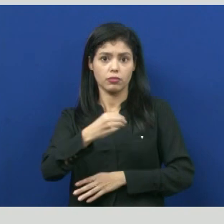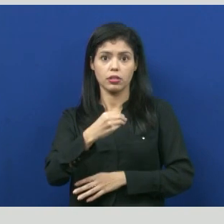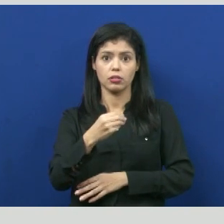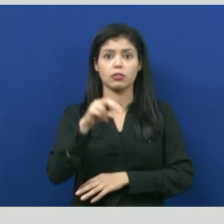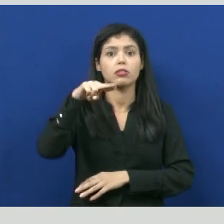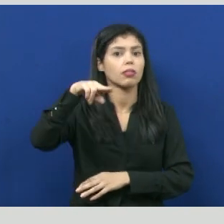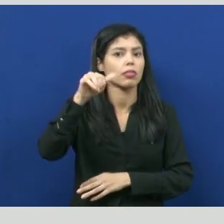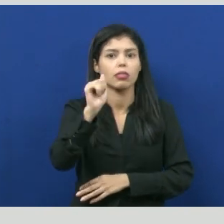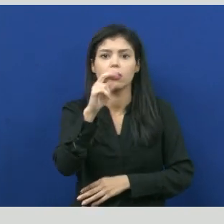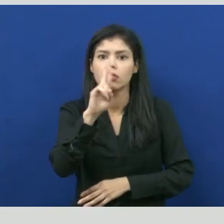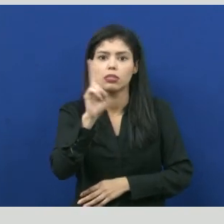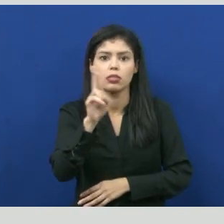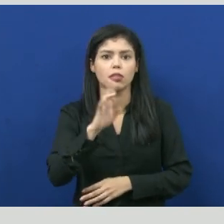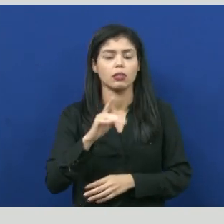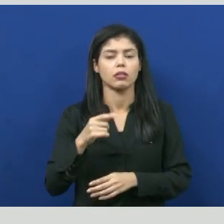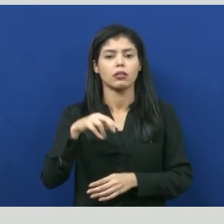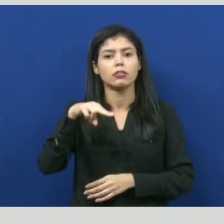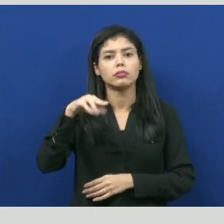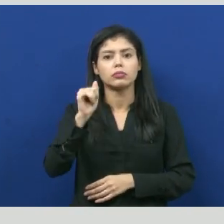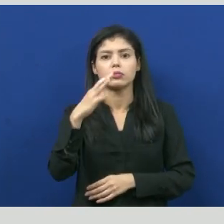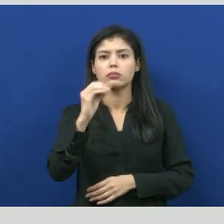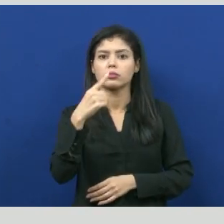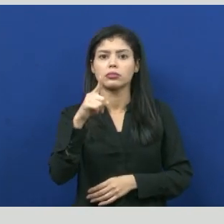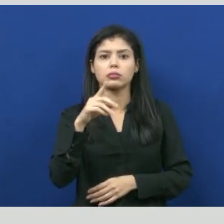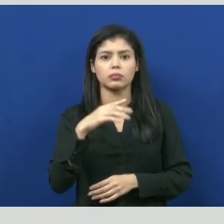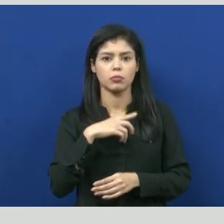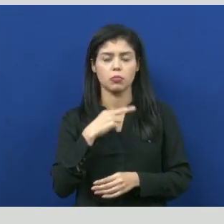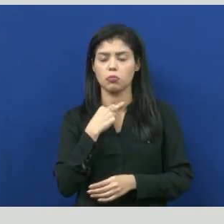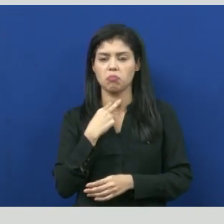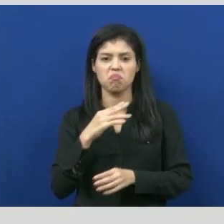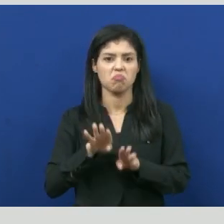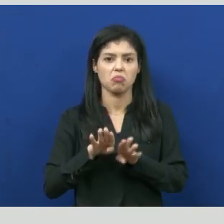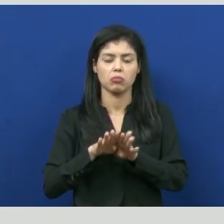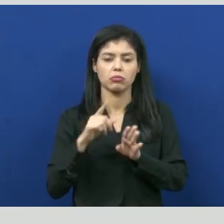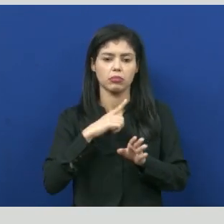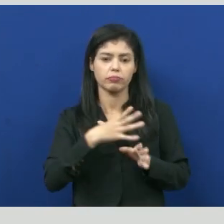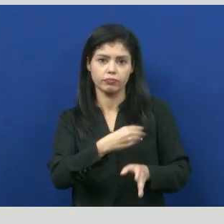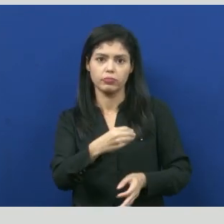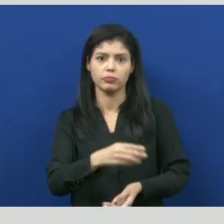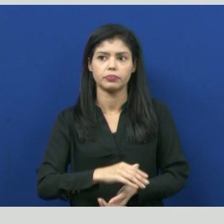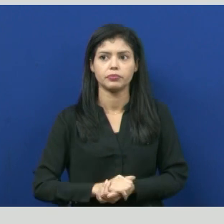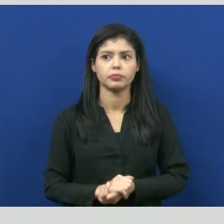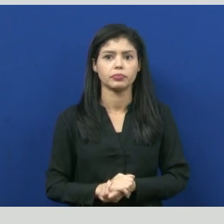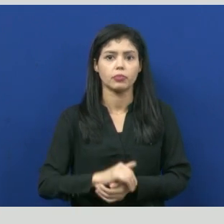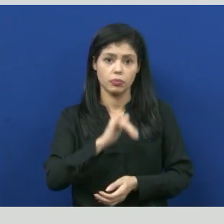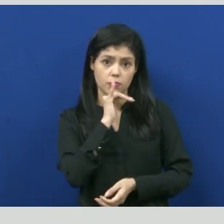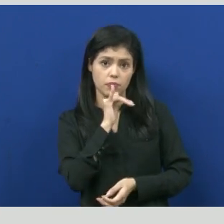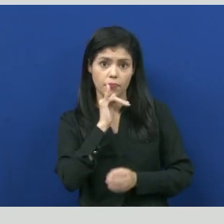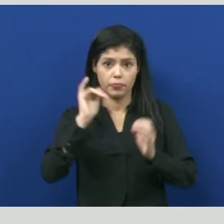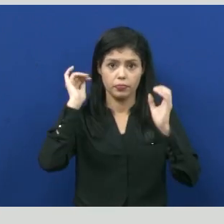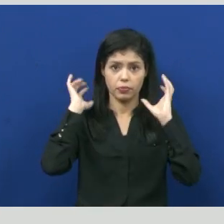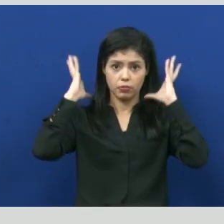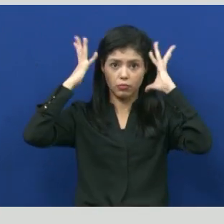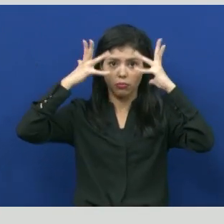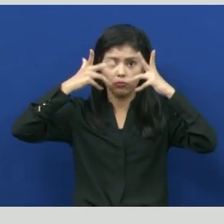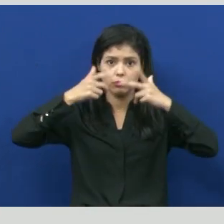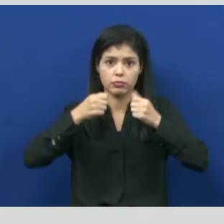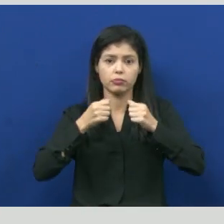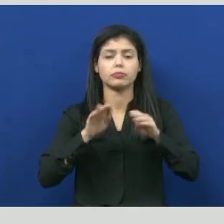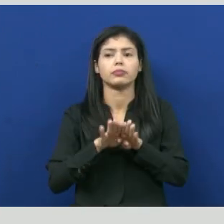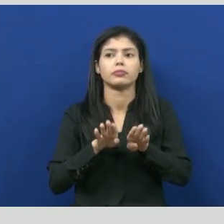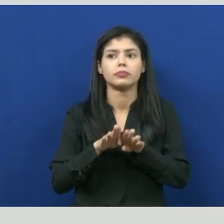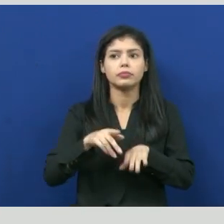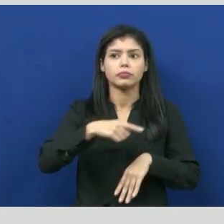não férteis. O tigre com o leão forma o